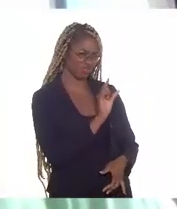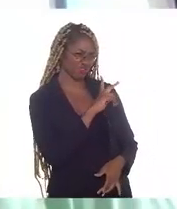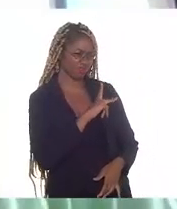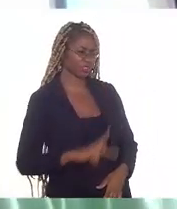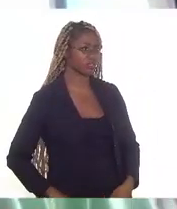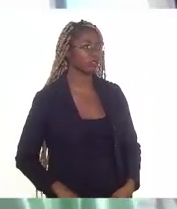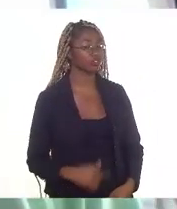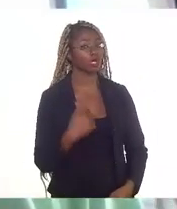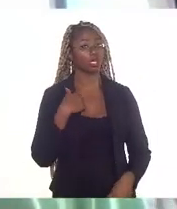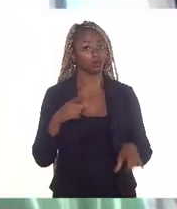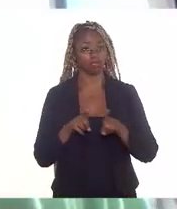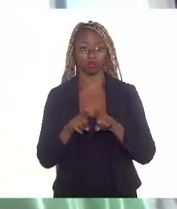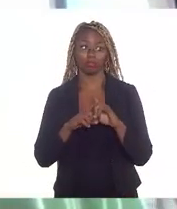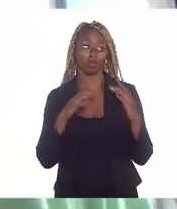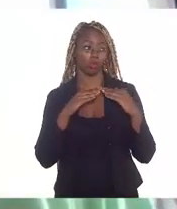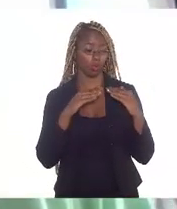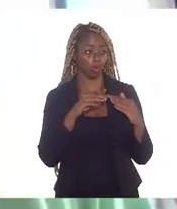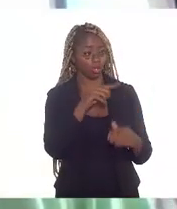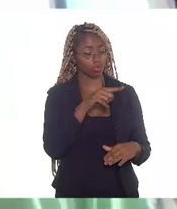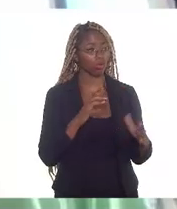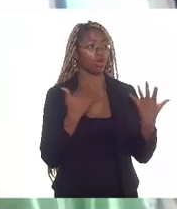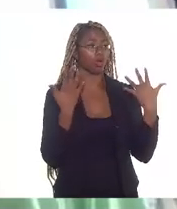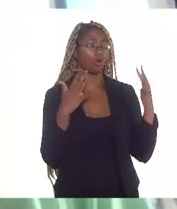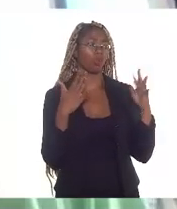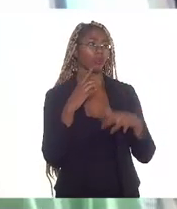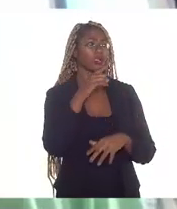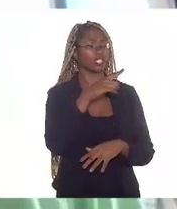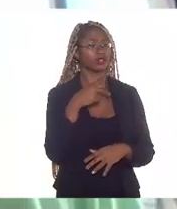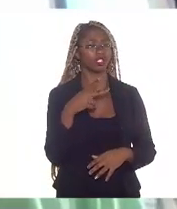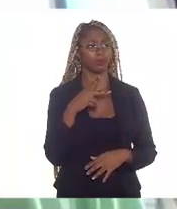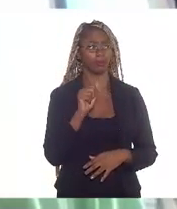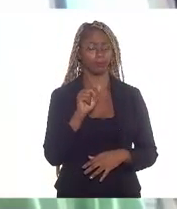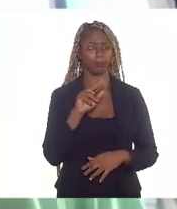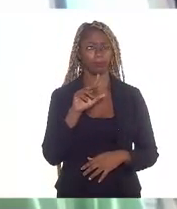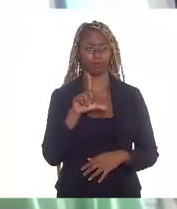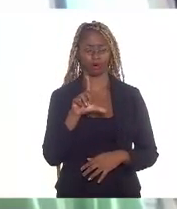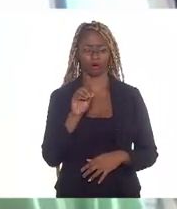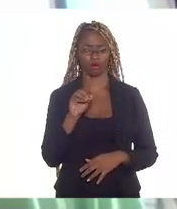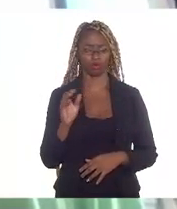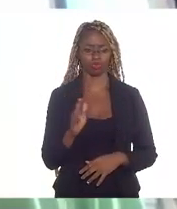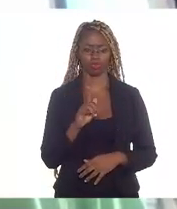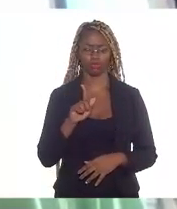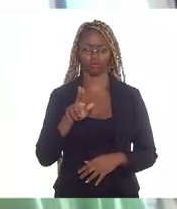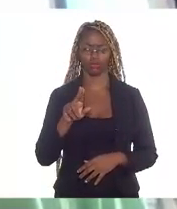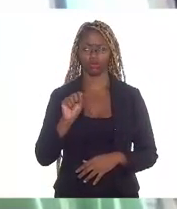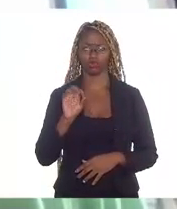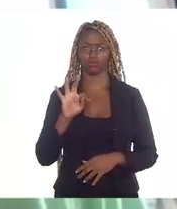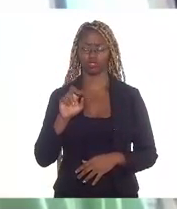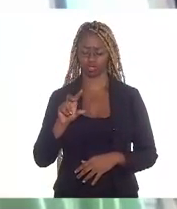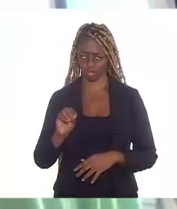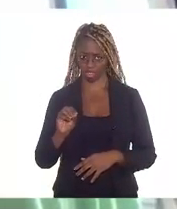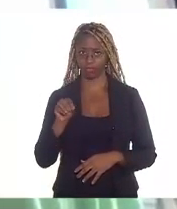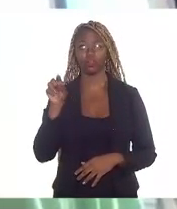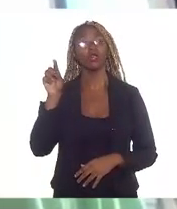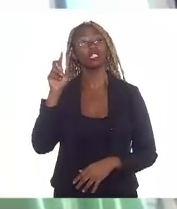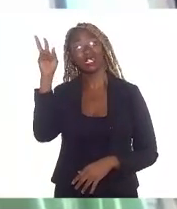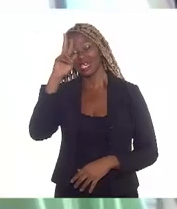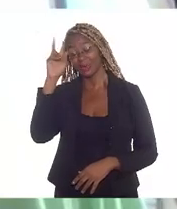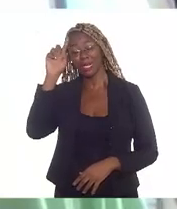aqui ao Paulo Gustavo, lembrando que ele também foi um libelo contra o preconceito, né?